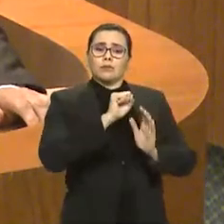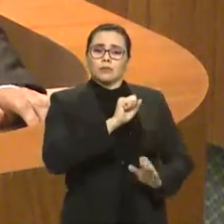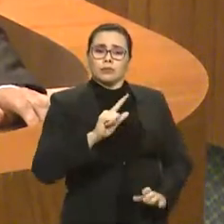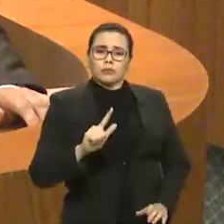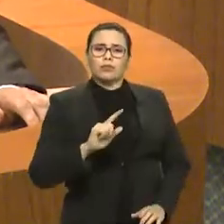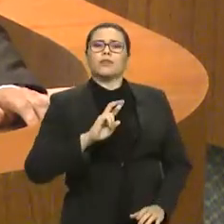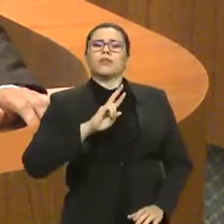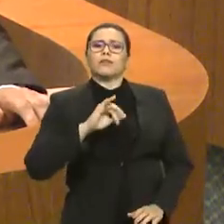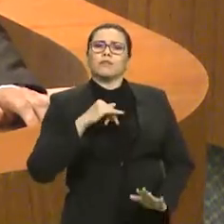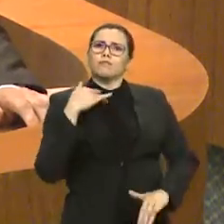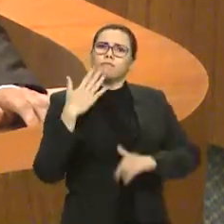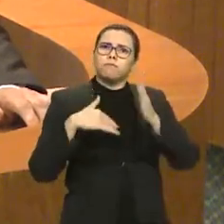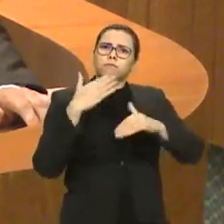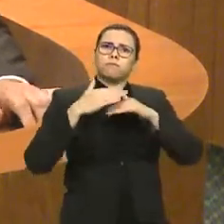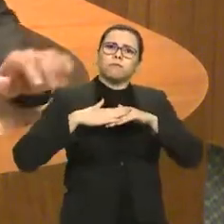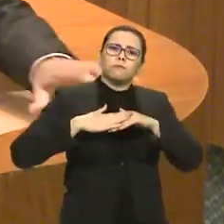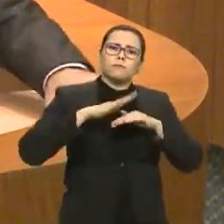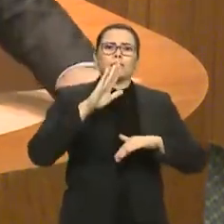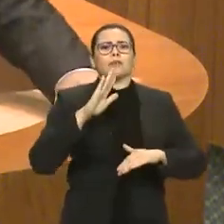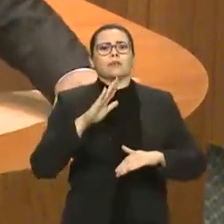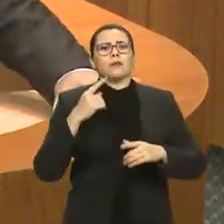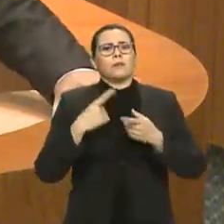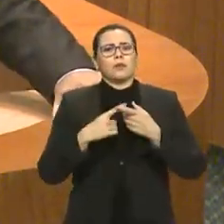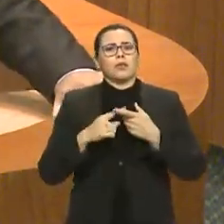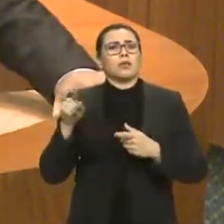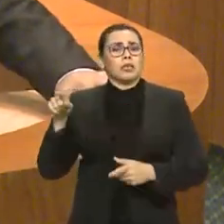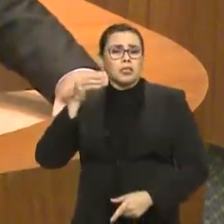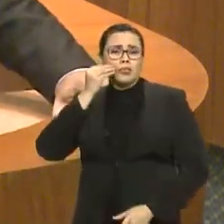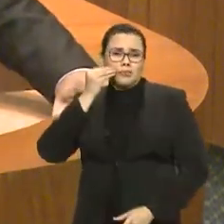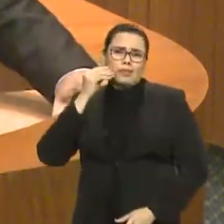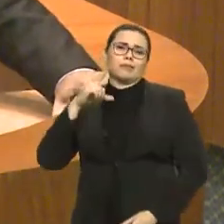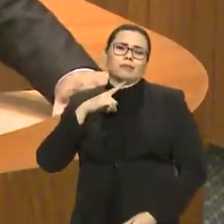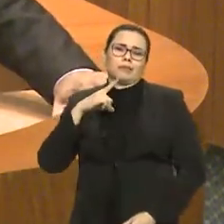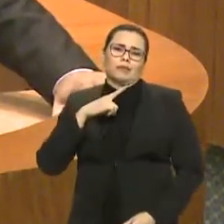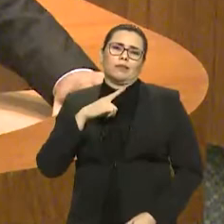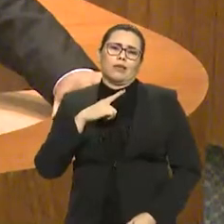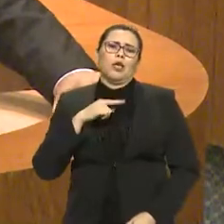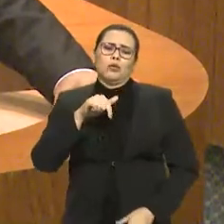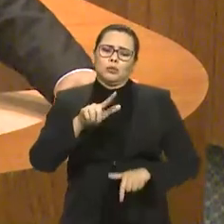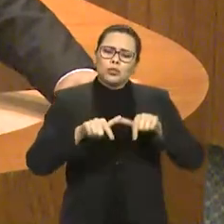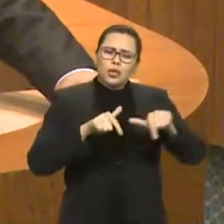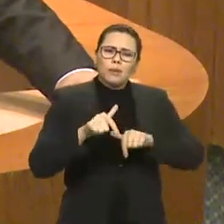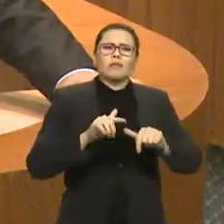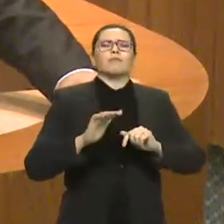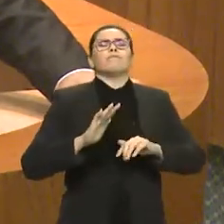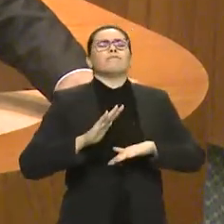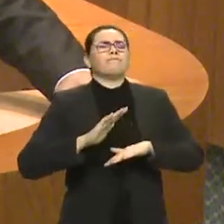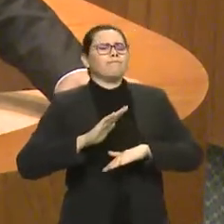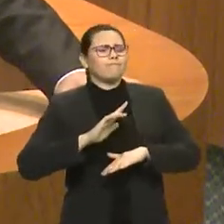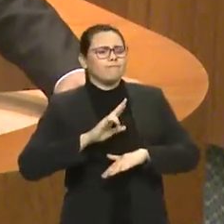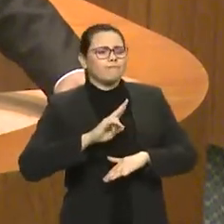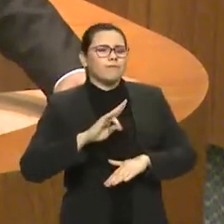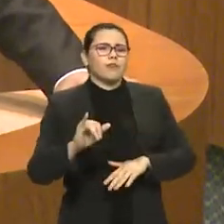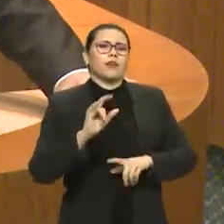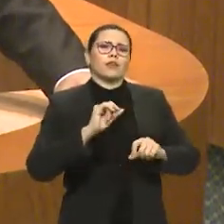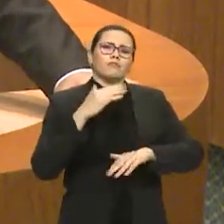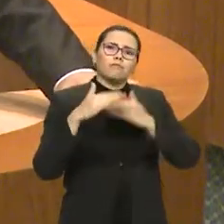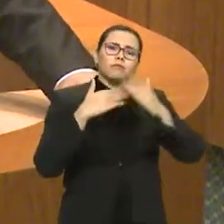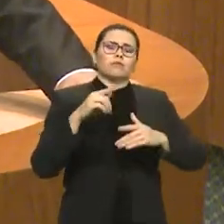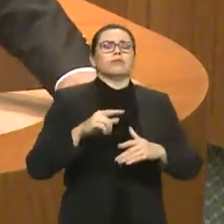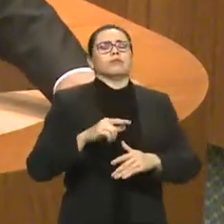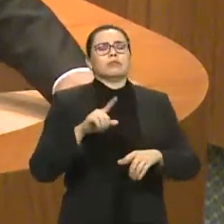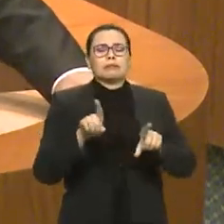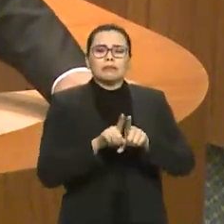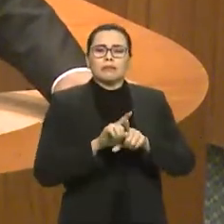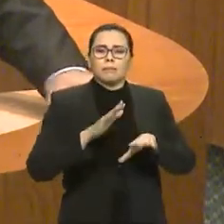engrandecimento e, com certeza, irá melhorar o trabalho na Câmara Municipal de São Luís. Vereador Paulo Vitor, meu